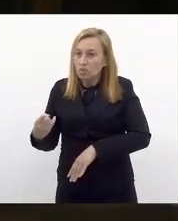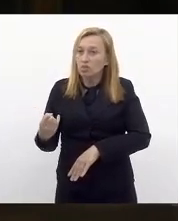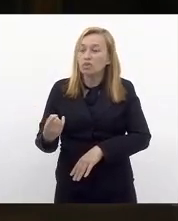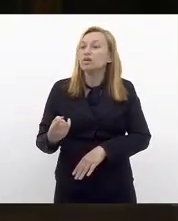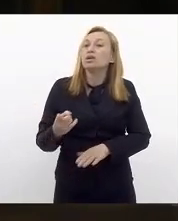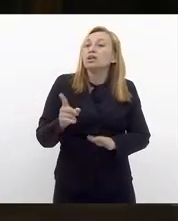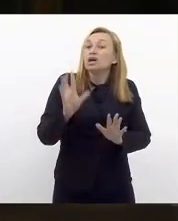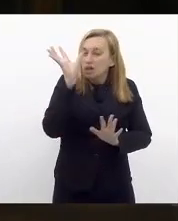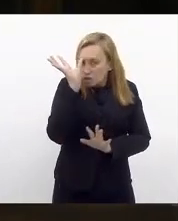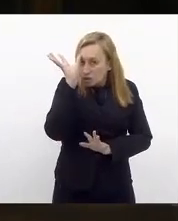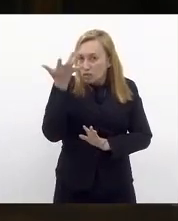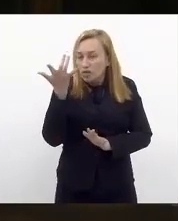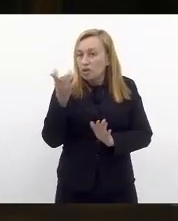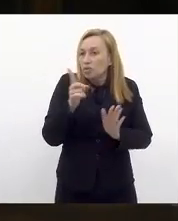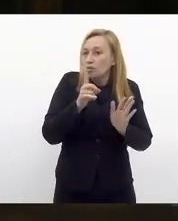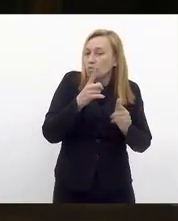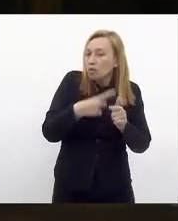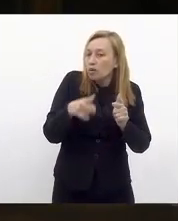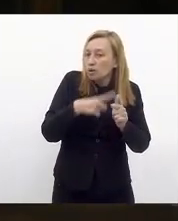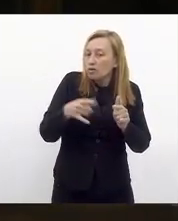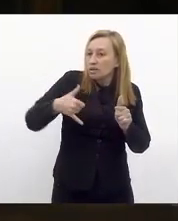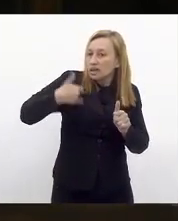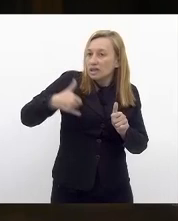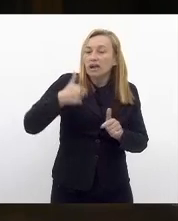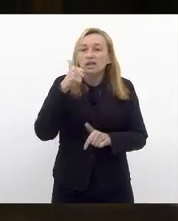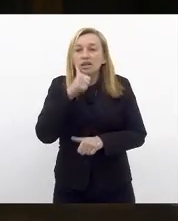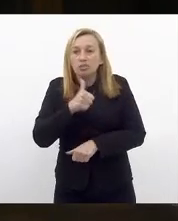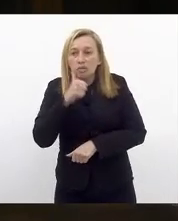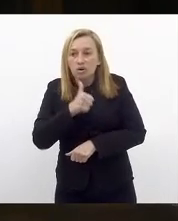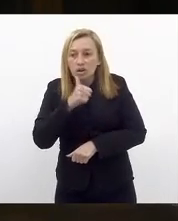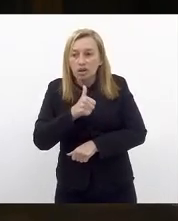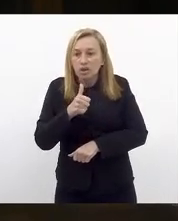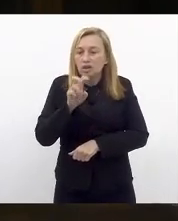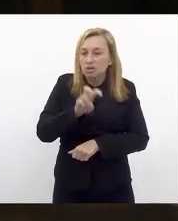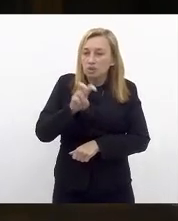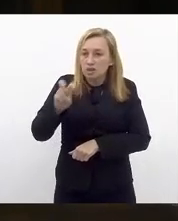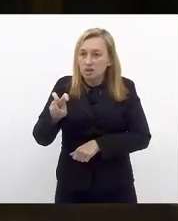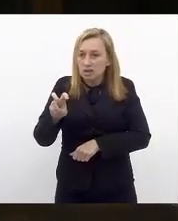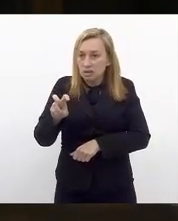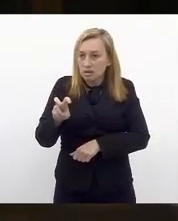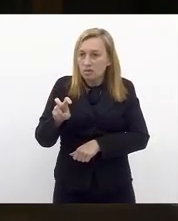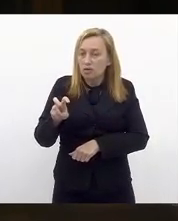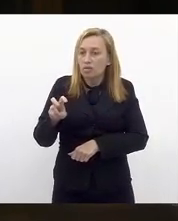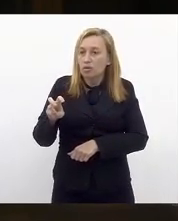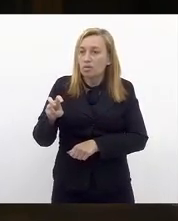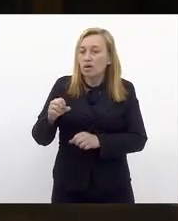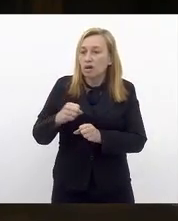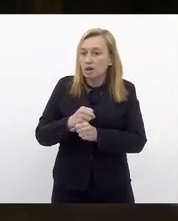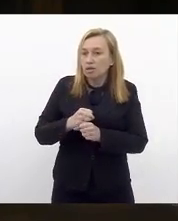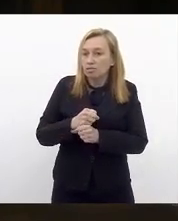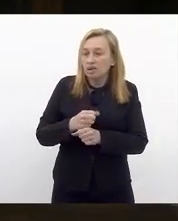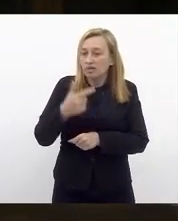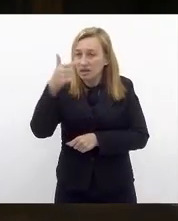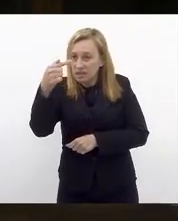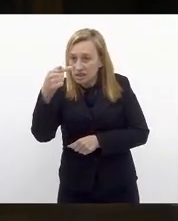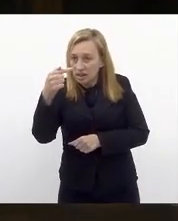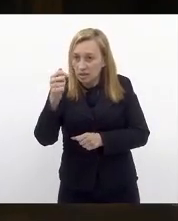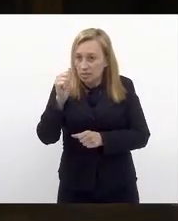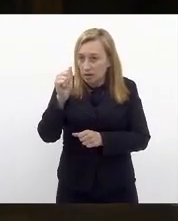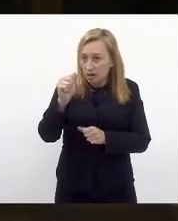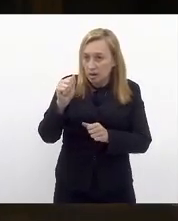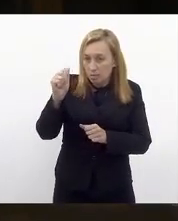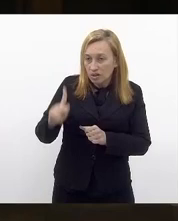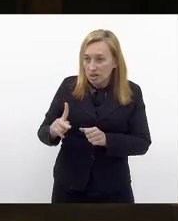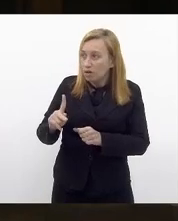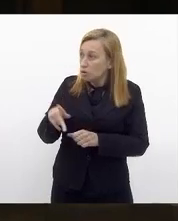condições de resolver a questão da idade das mulheres dos 55 anos para não ficar sete para se aposentar